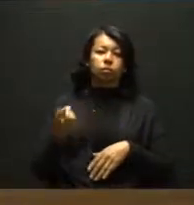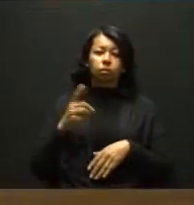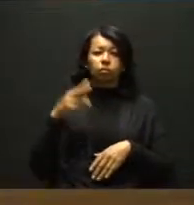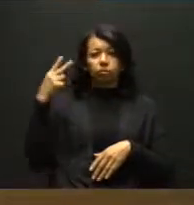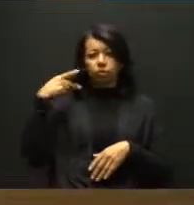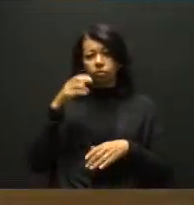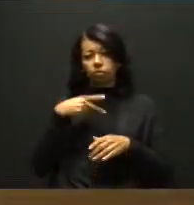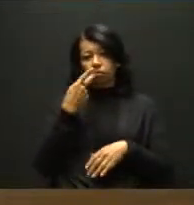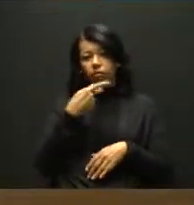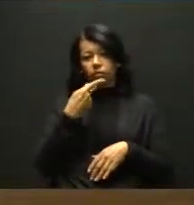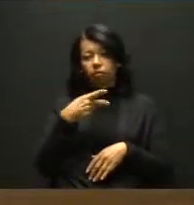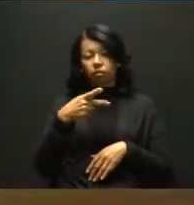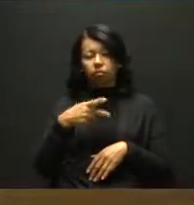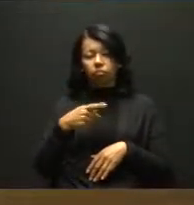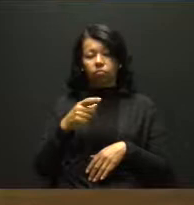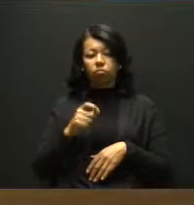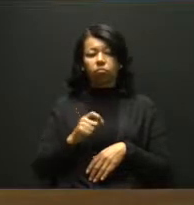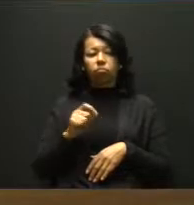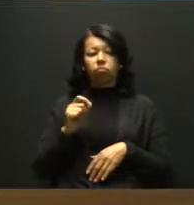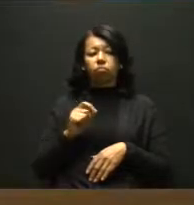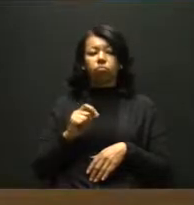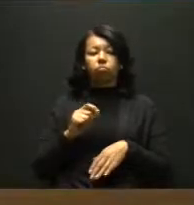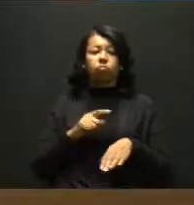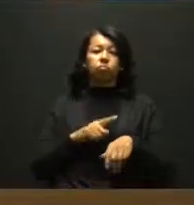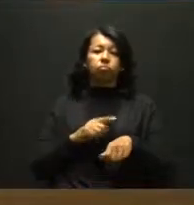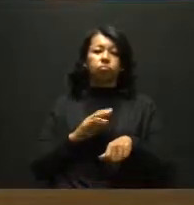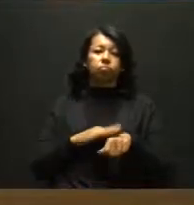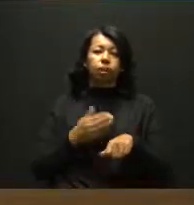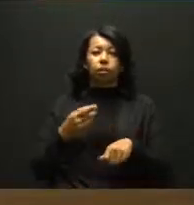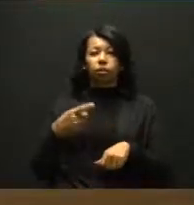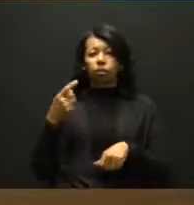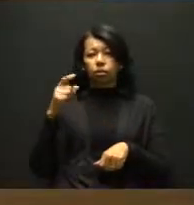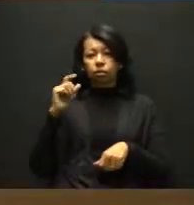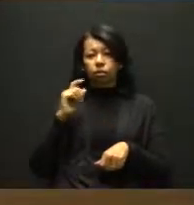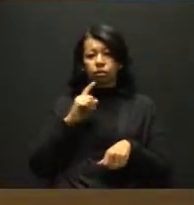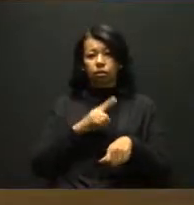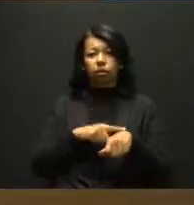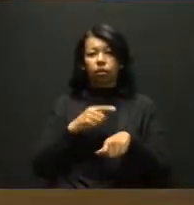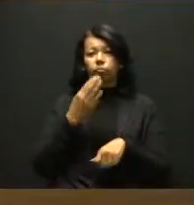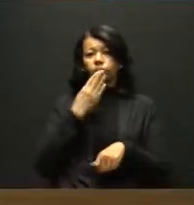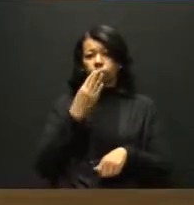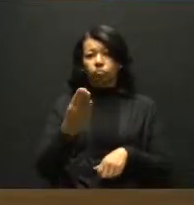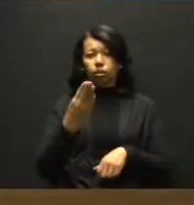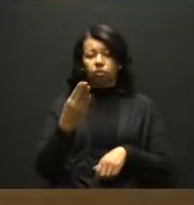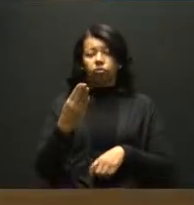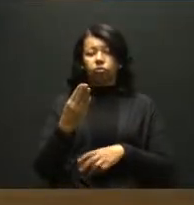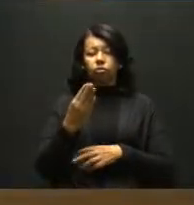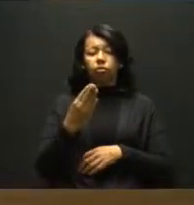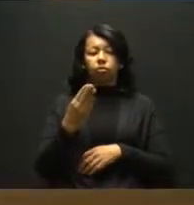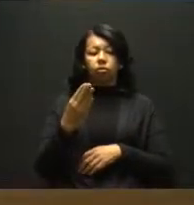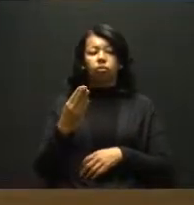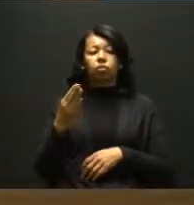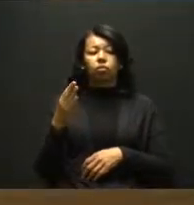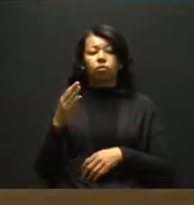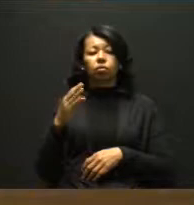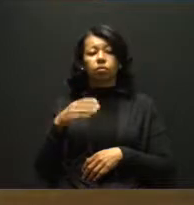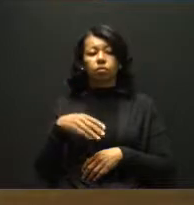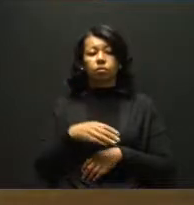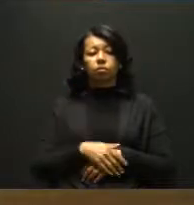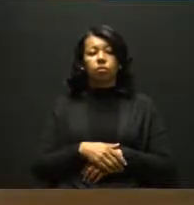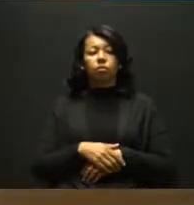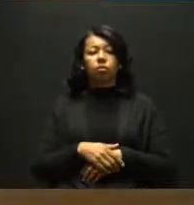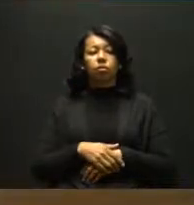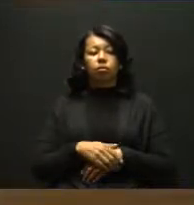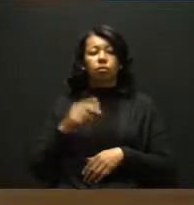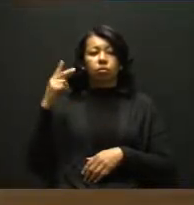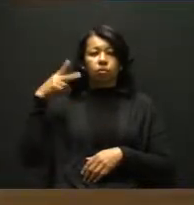falar de uma maneira mais tranquila com um pouco mais de tempo é do rostinho e fazer esse pedido do vereador vereador toninho